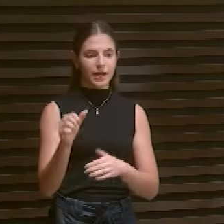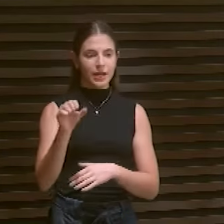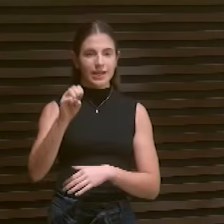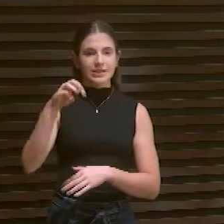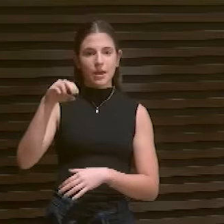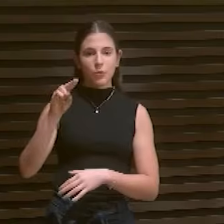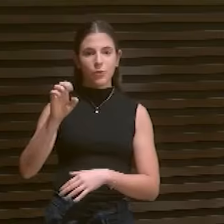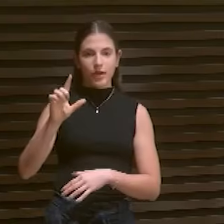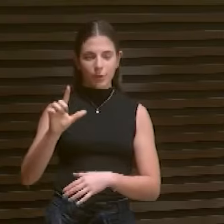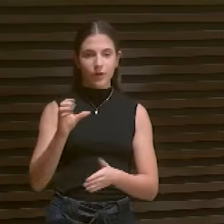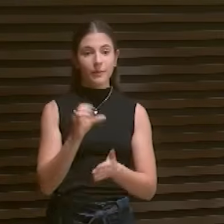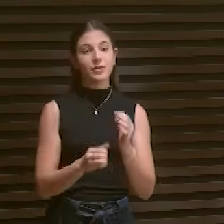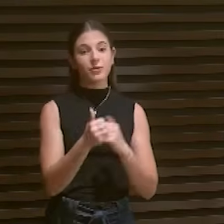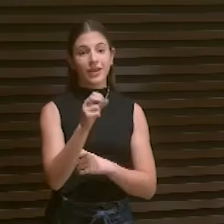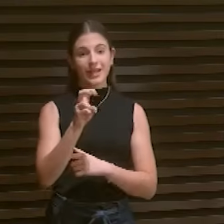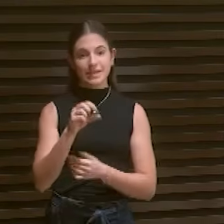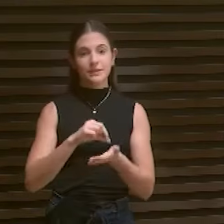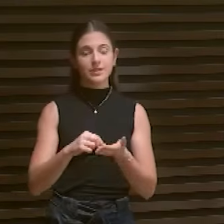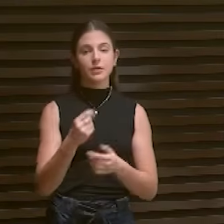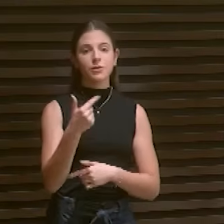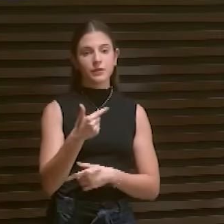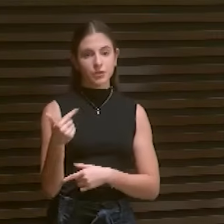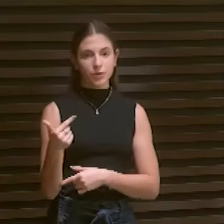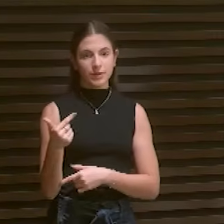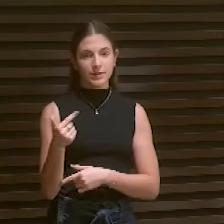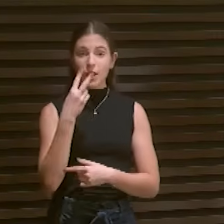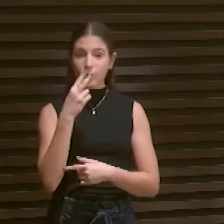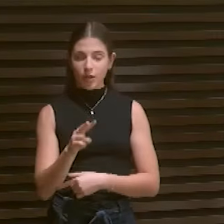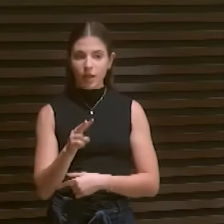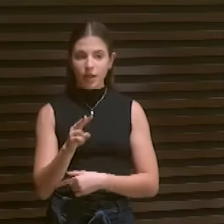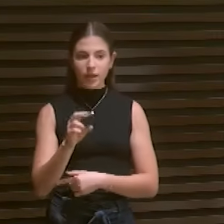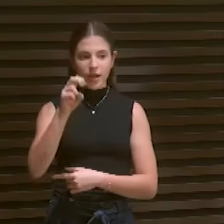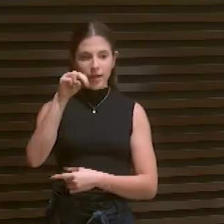15, versículo 22. Eu vou ler na versão NVI.